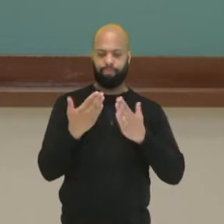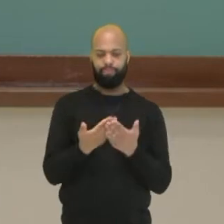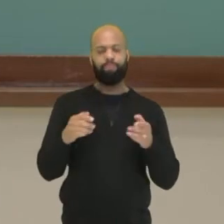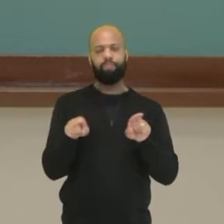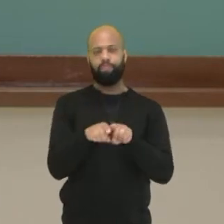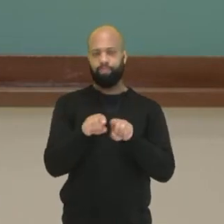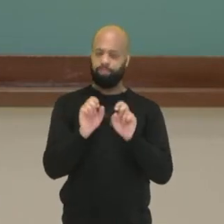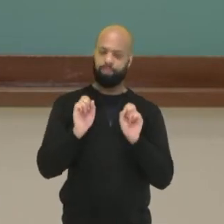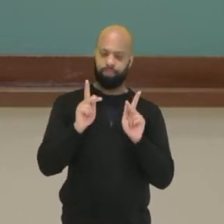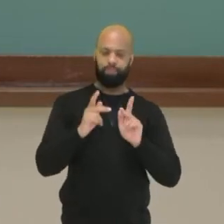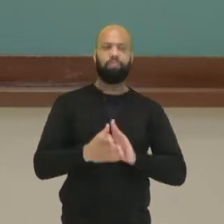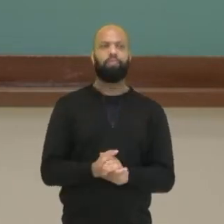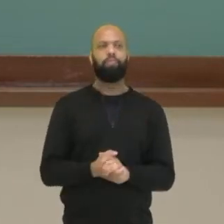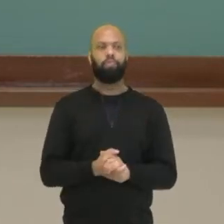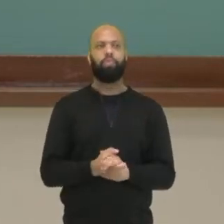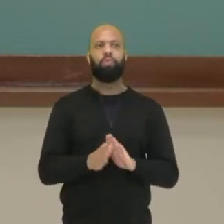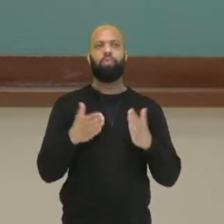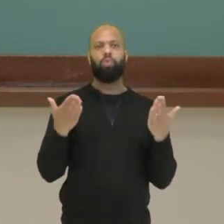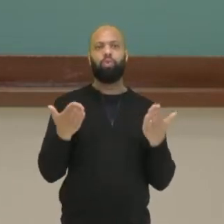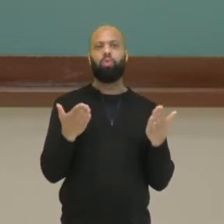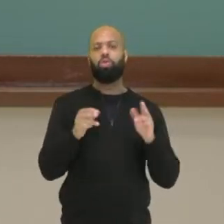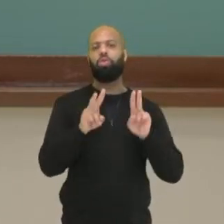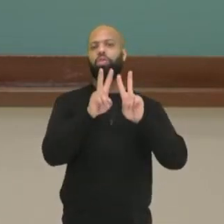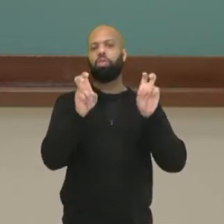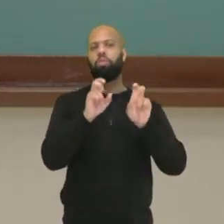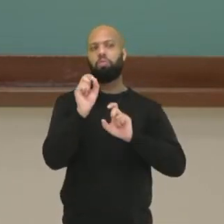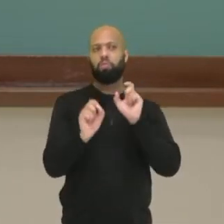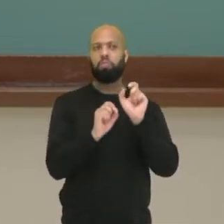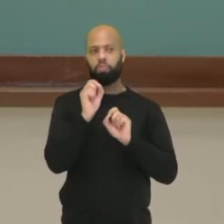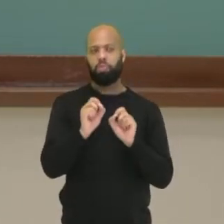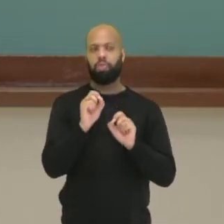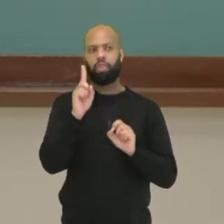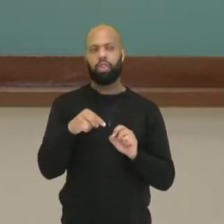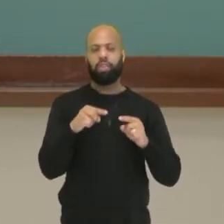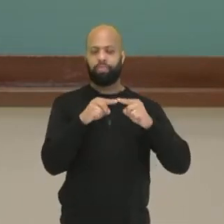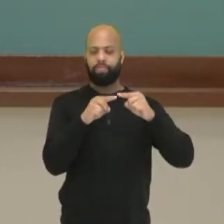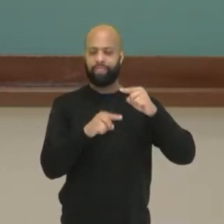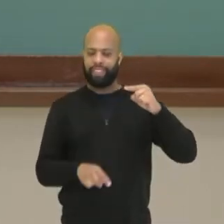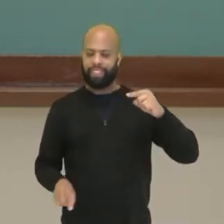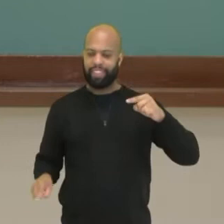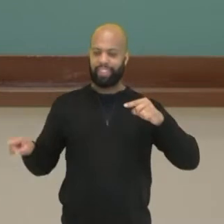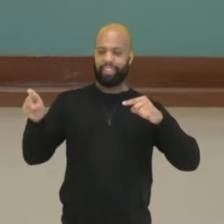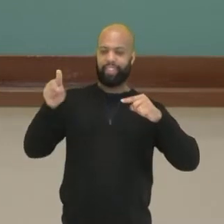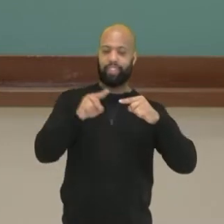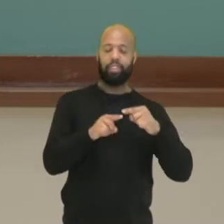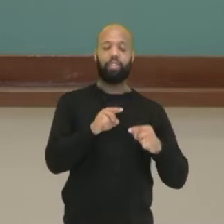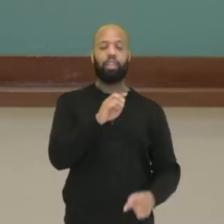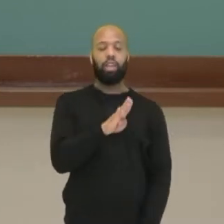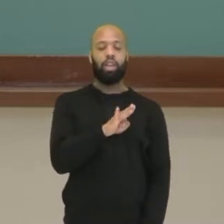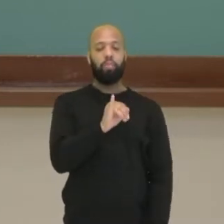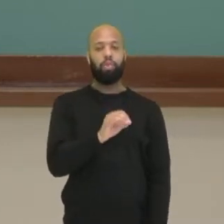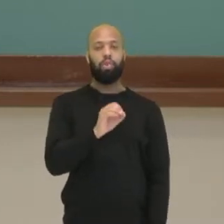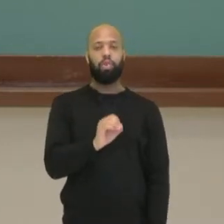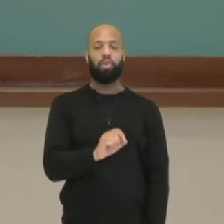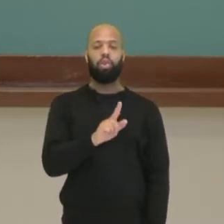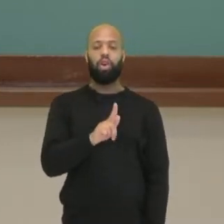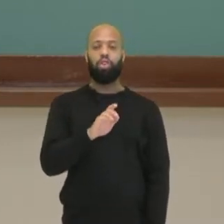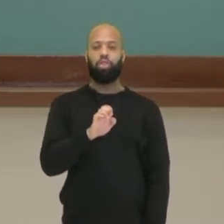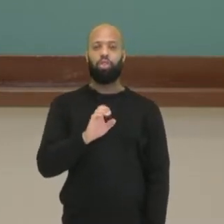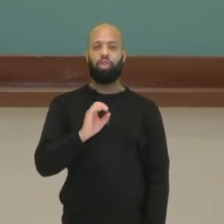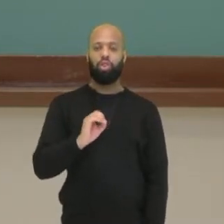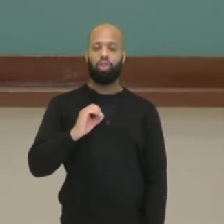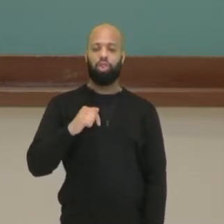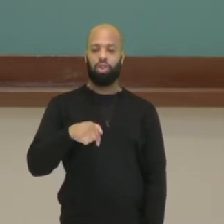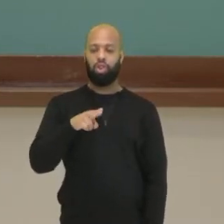está. E assim, gente, a gente vai falar sobre o assunto de ciclos biogeoquímicos, com ênfase mais hoje